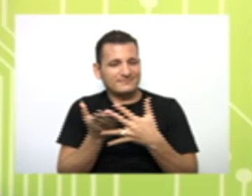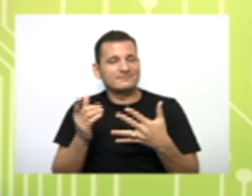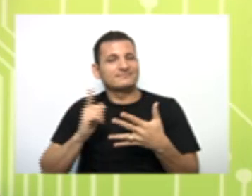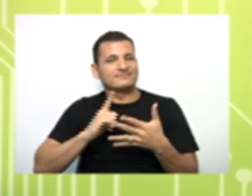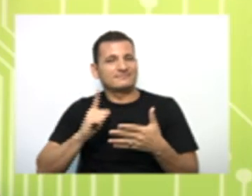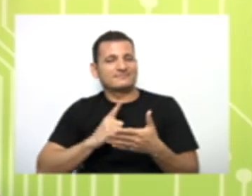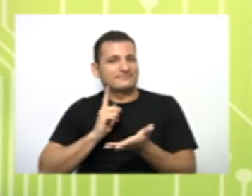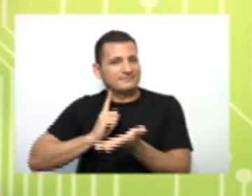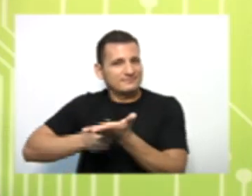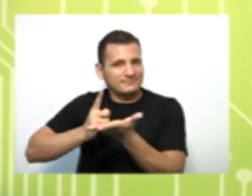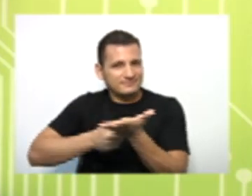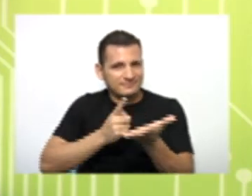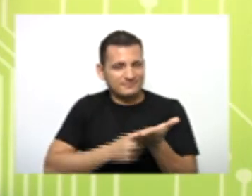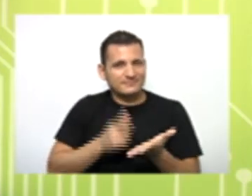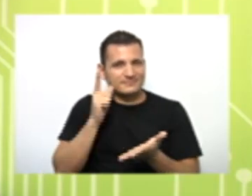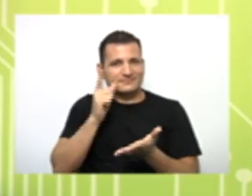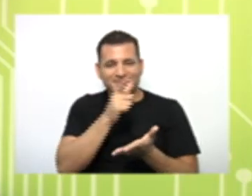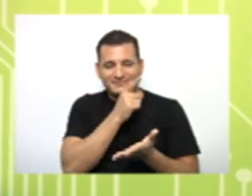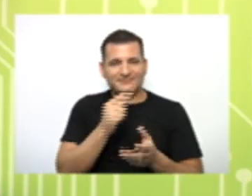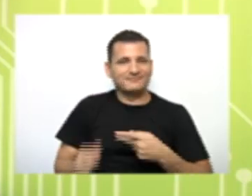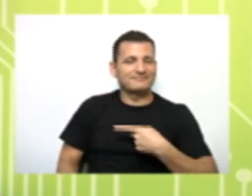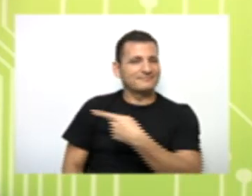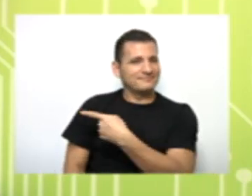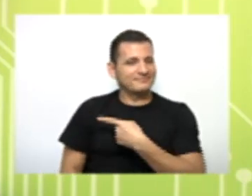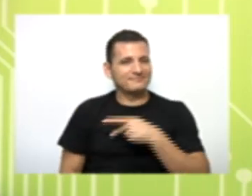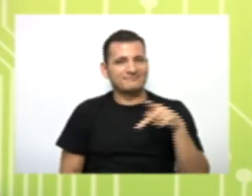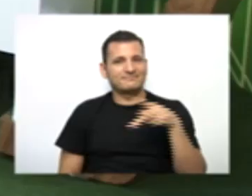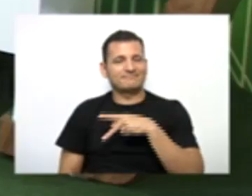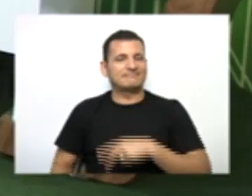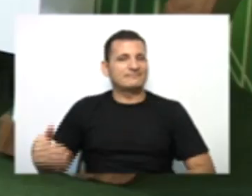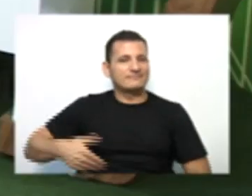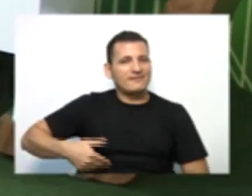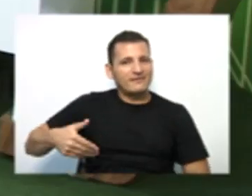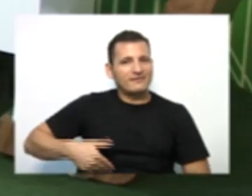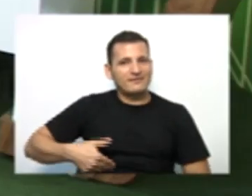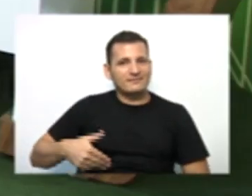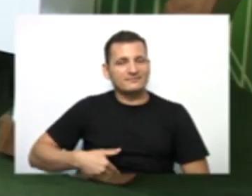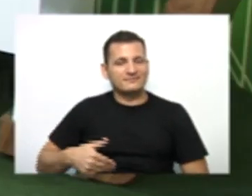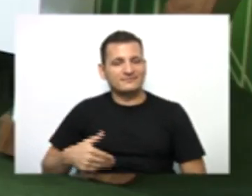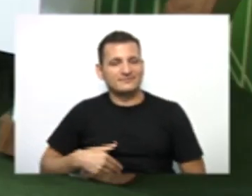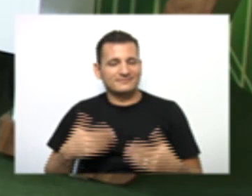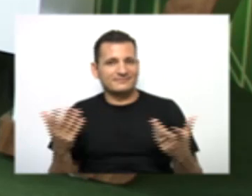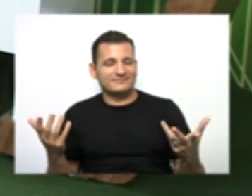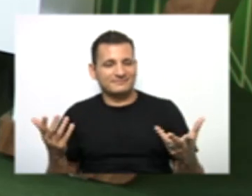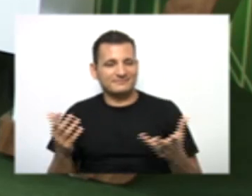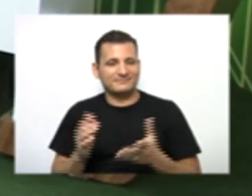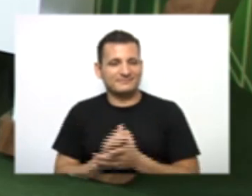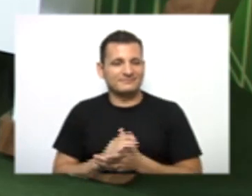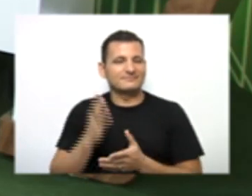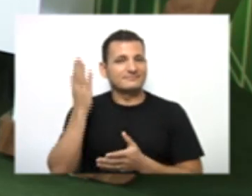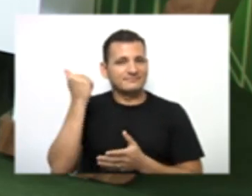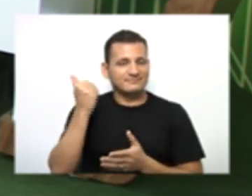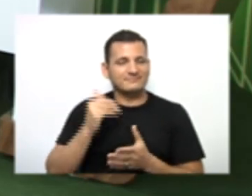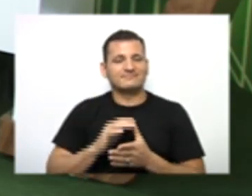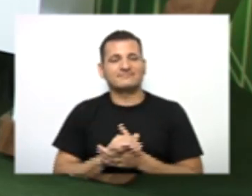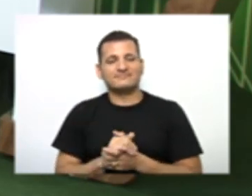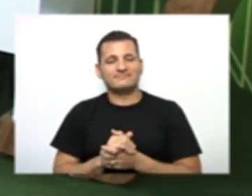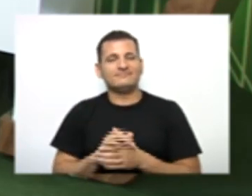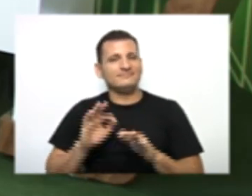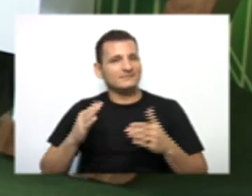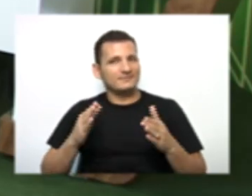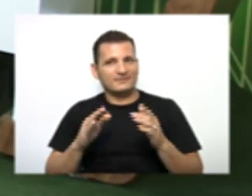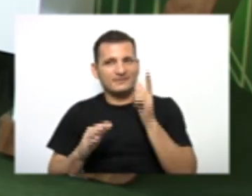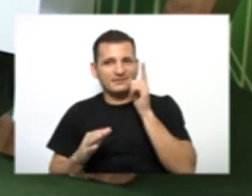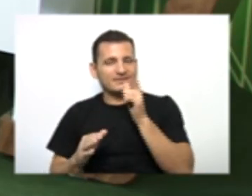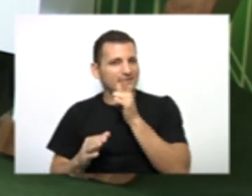um lanchinho e a gente aqui na fome, né, professor? Fome, né? Você tem que improvisar, né? Tô sabendo. E não é lanchinho